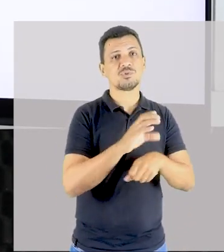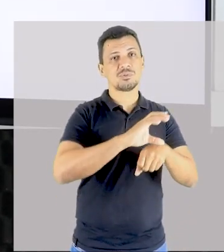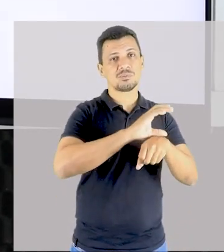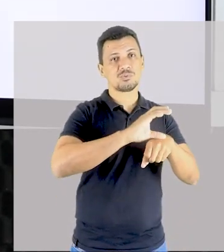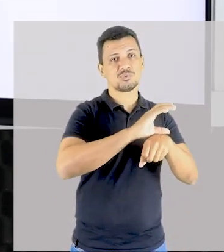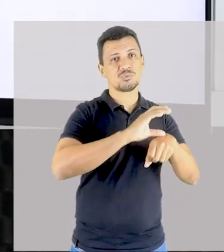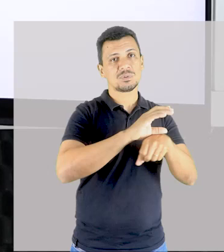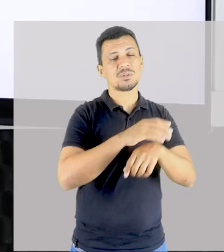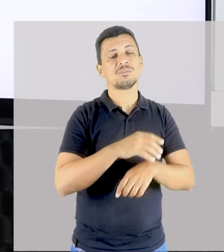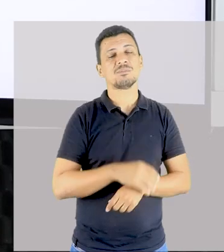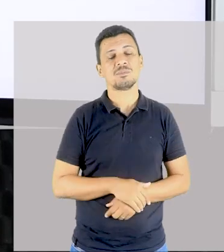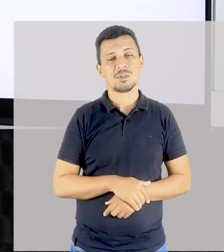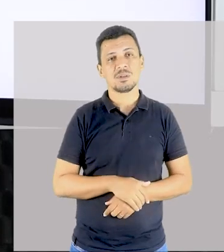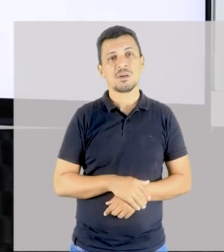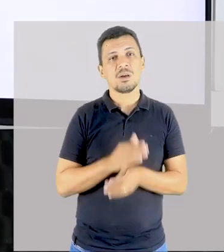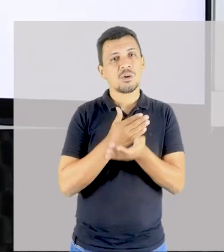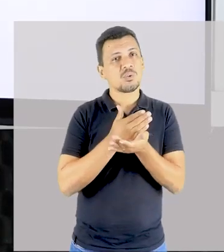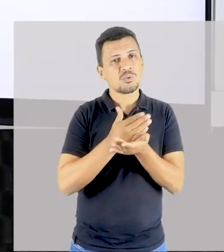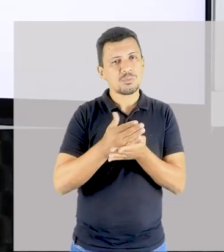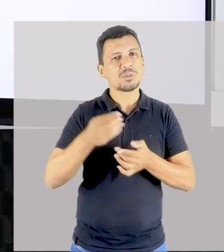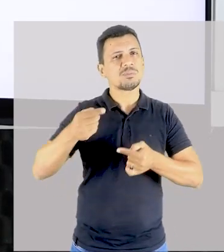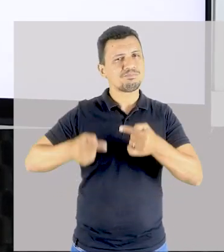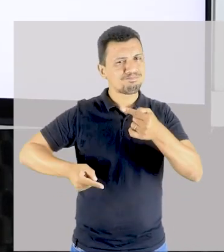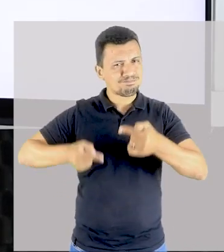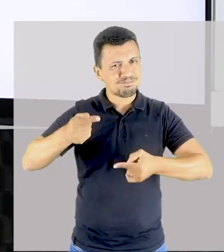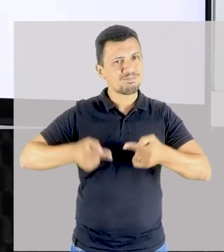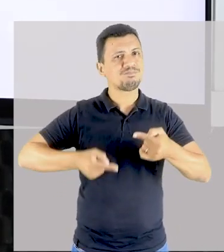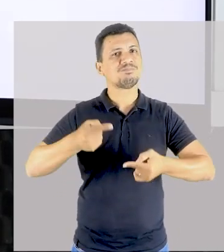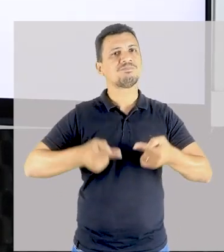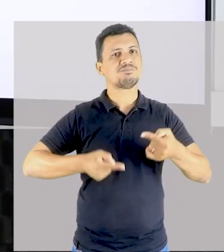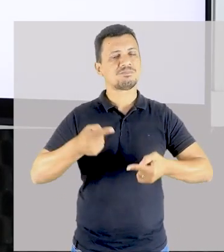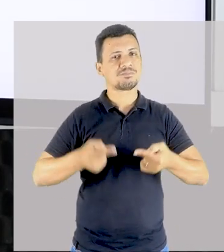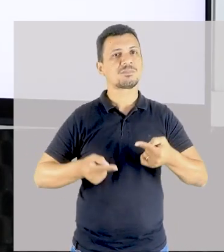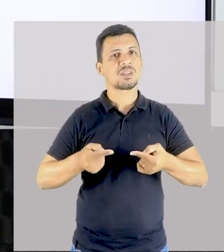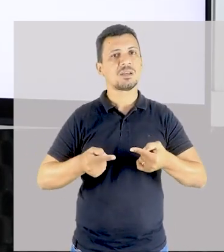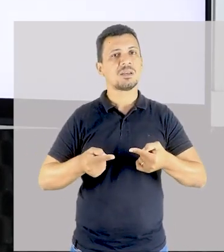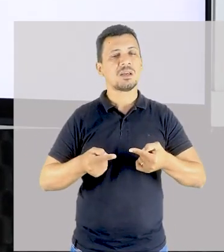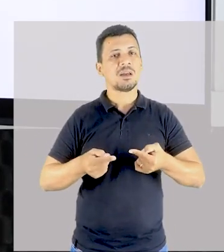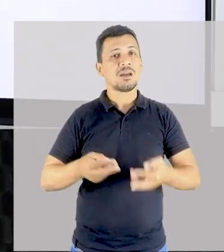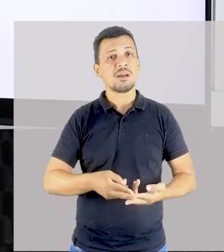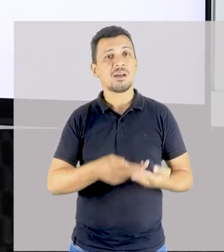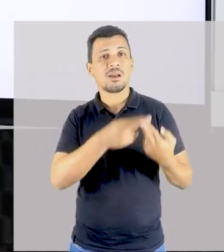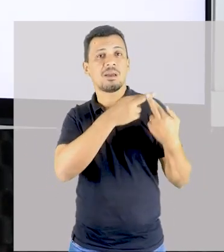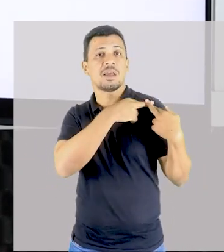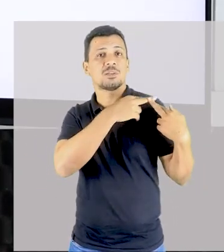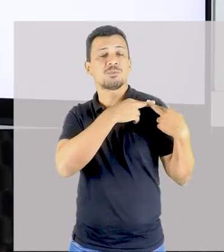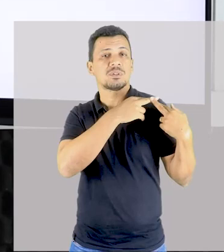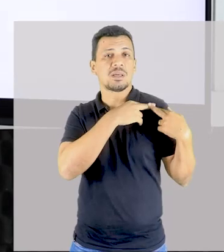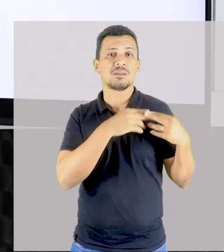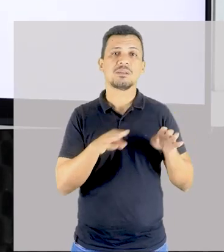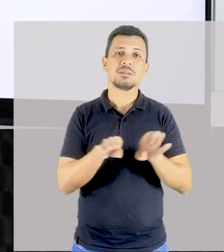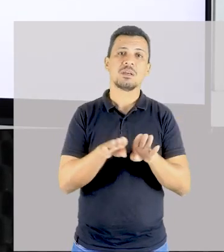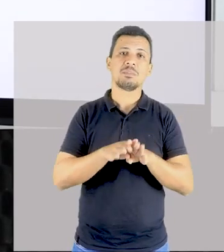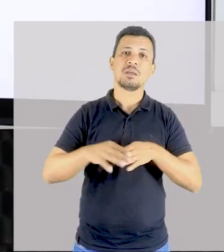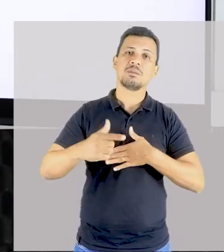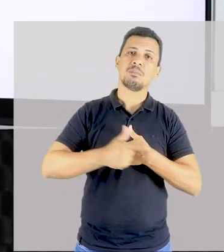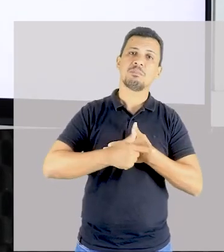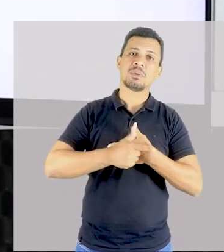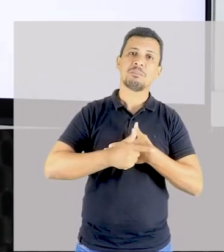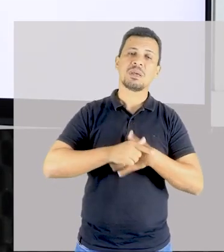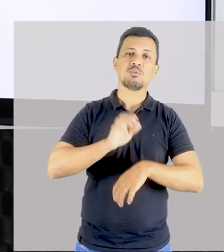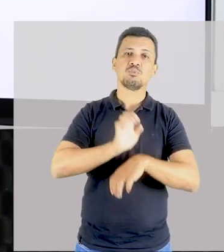Então a partir dessa década começou a se discutir mais sobre isso sobre essa responsabilidade sobre esse papel do